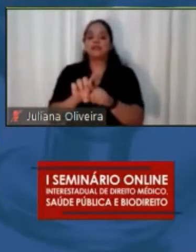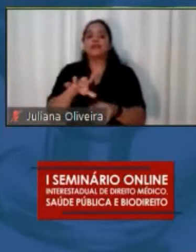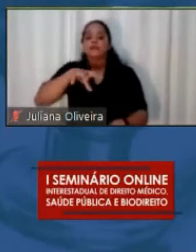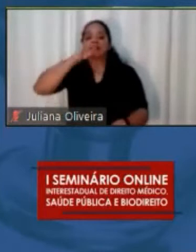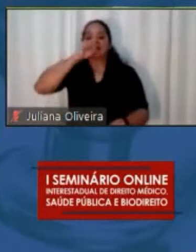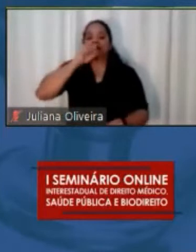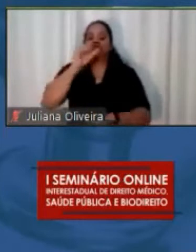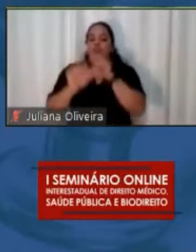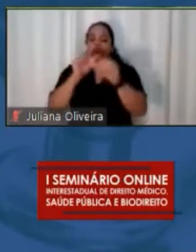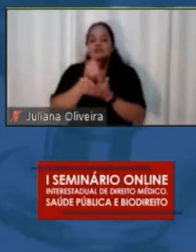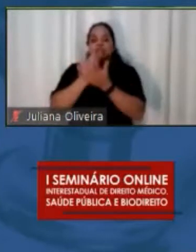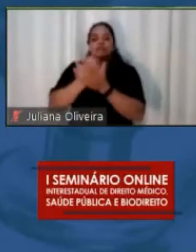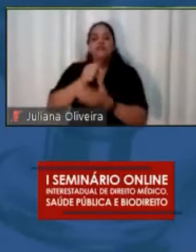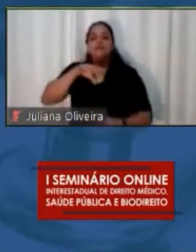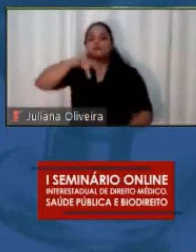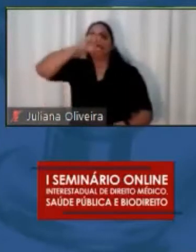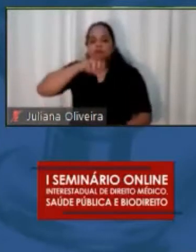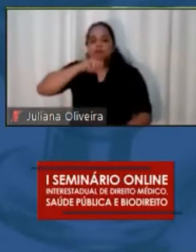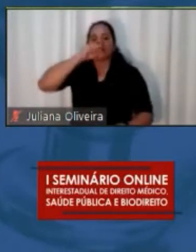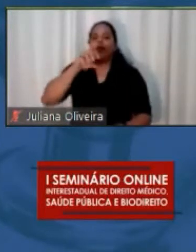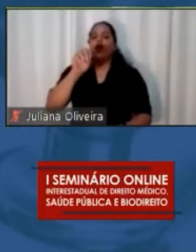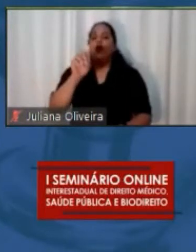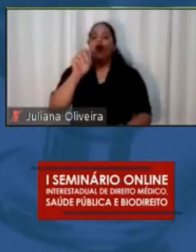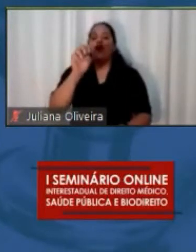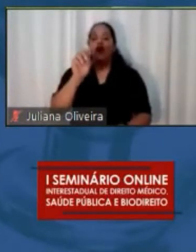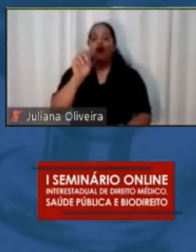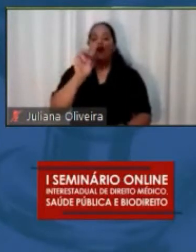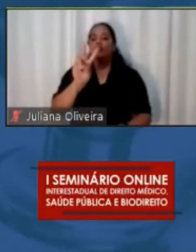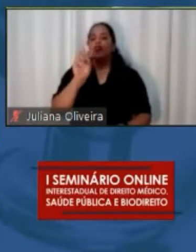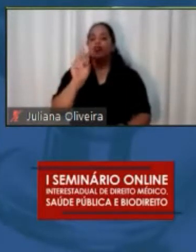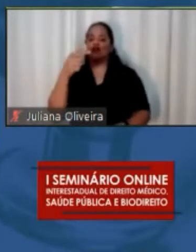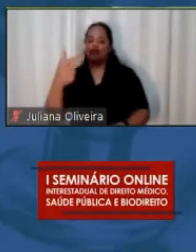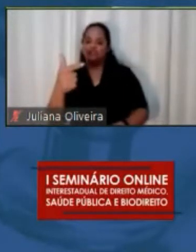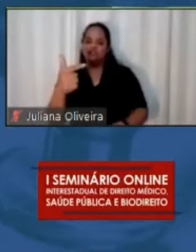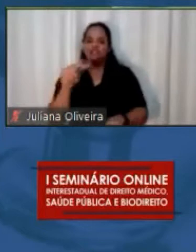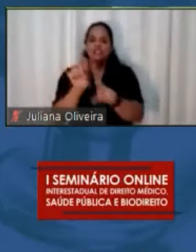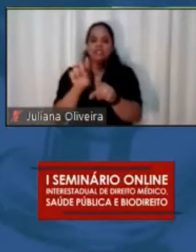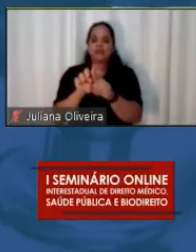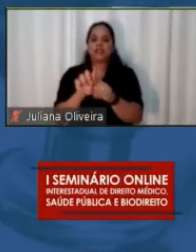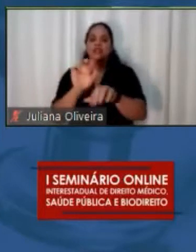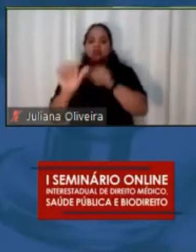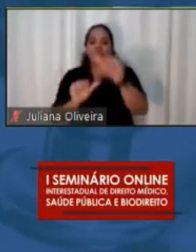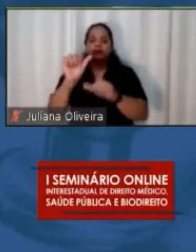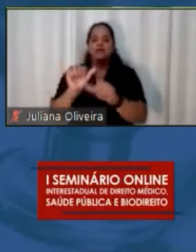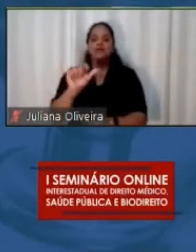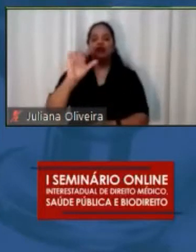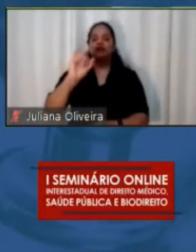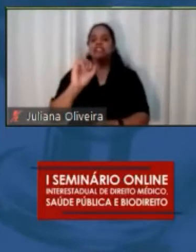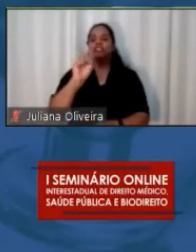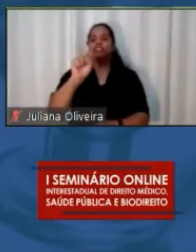16, apenas, houve aumento do consumo tecidual de oxigênio. E em nenhum dos trabalhos houve melhora da